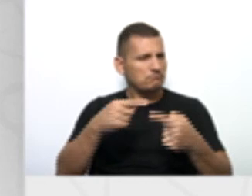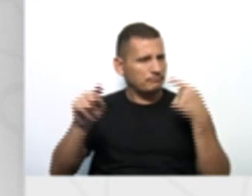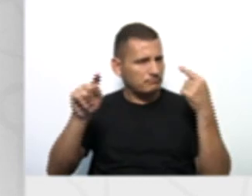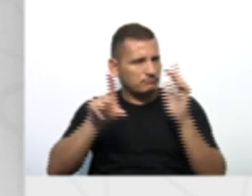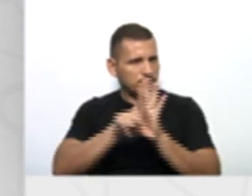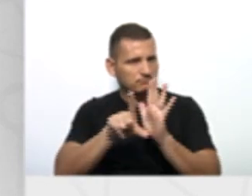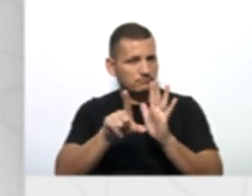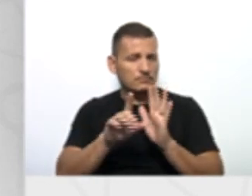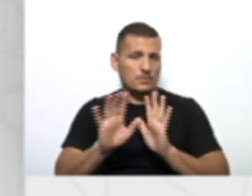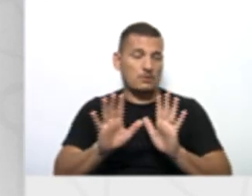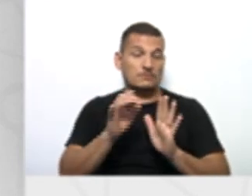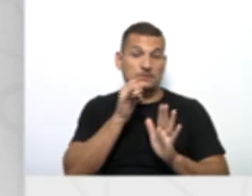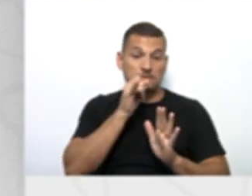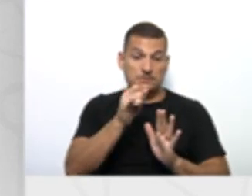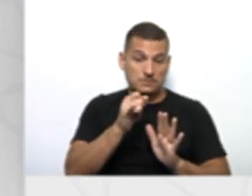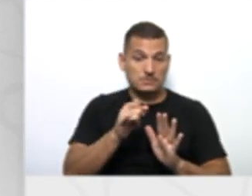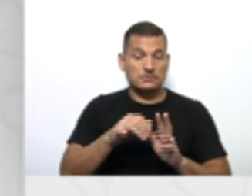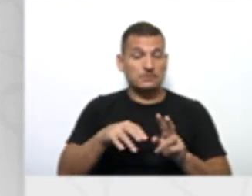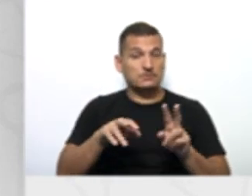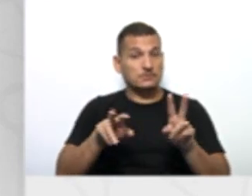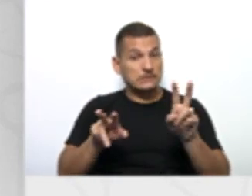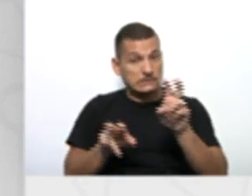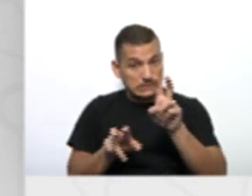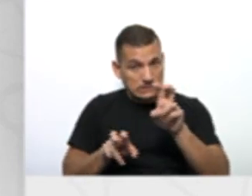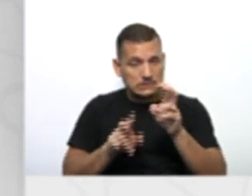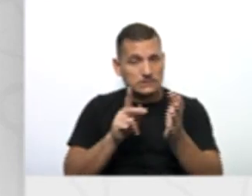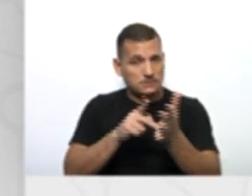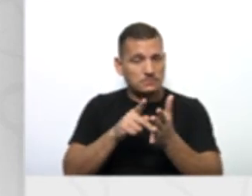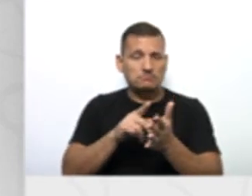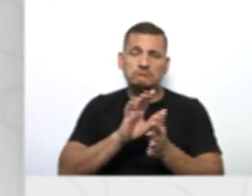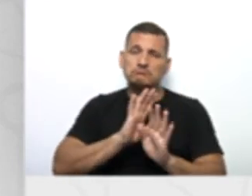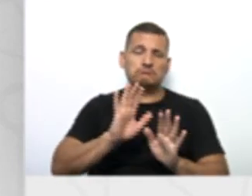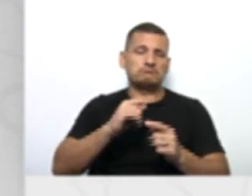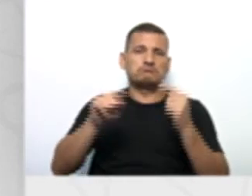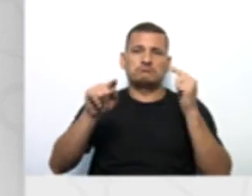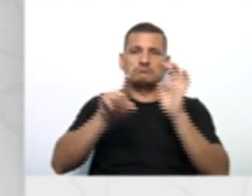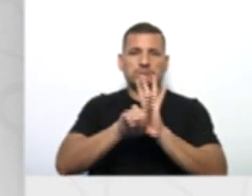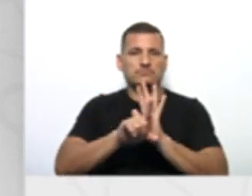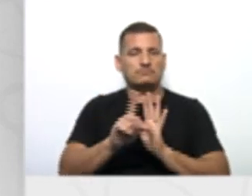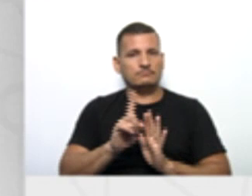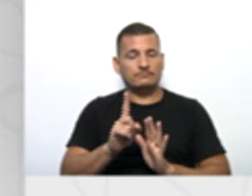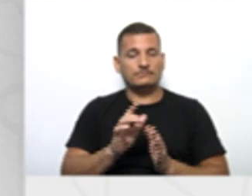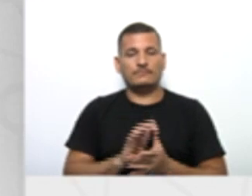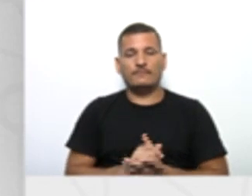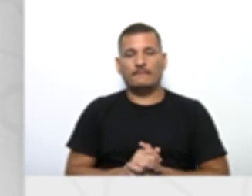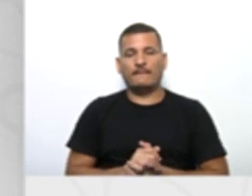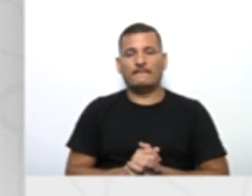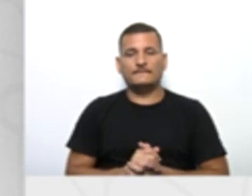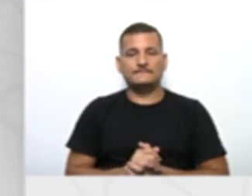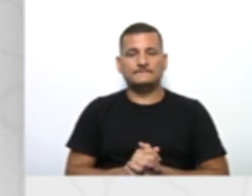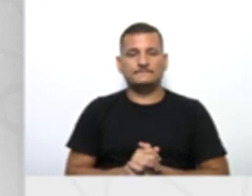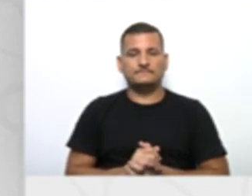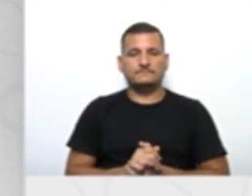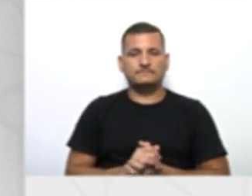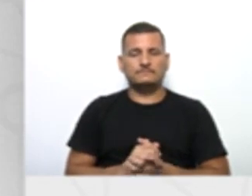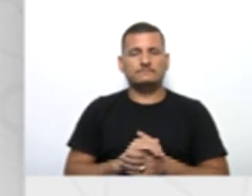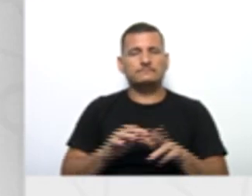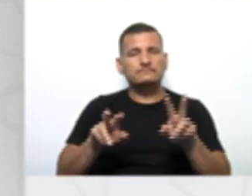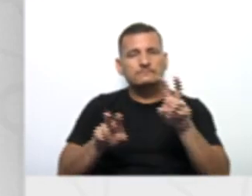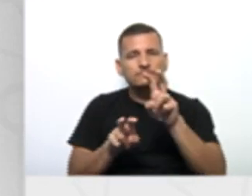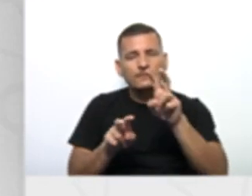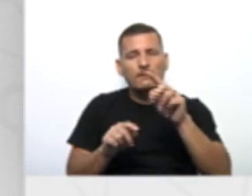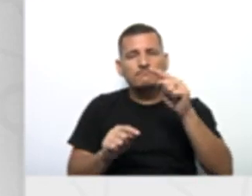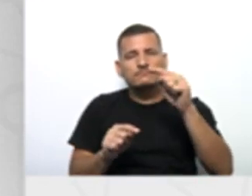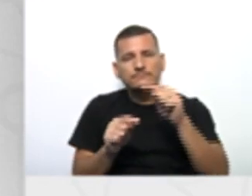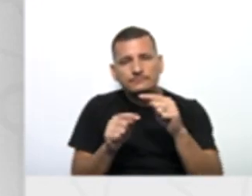eu fizer citação, não é crime. A ideia era que eu fizesse uma citação direta curta sobre o que é